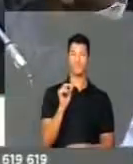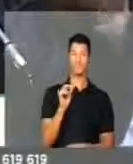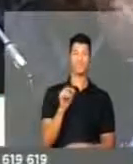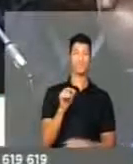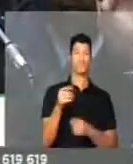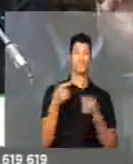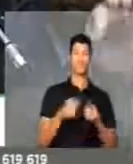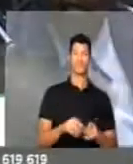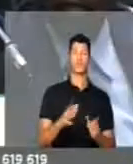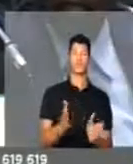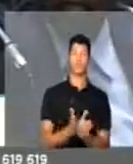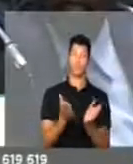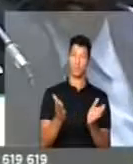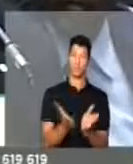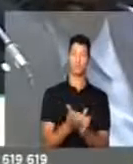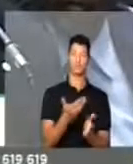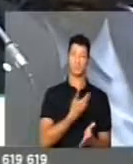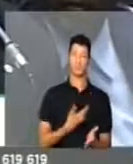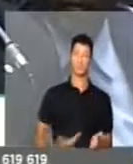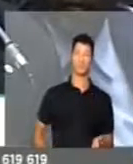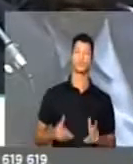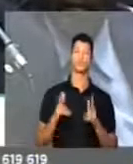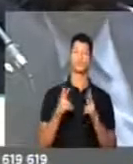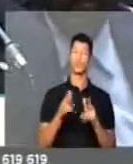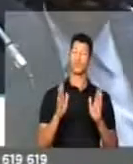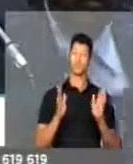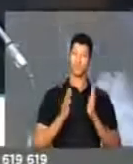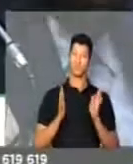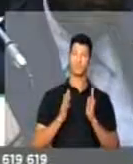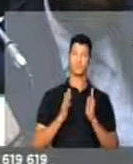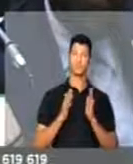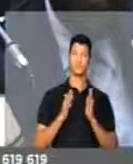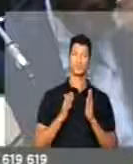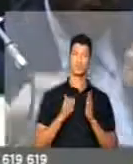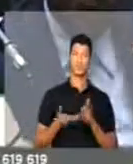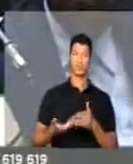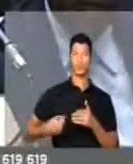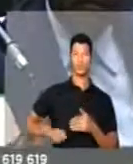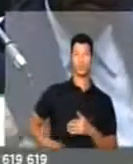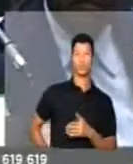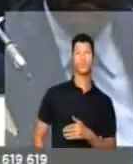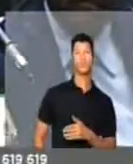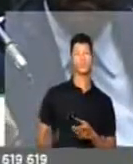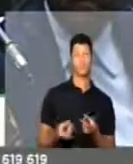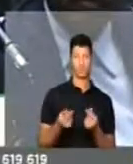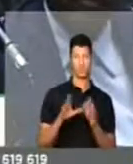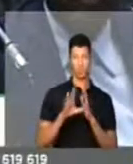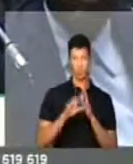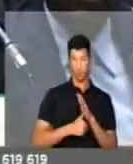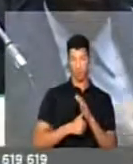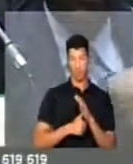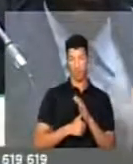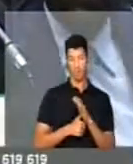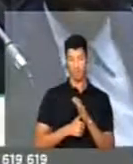flerta com o pobre e governa com o rico. Enche o bolso de dinheiro